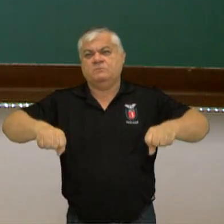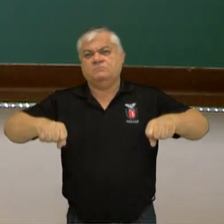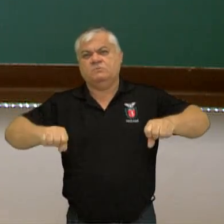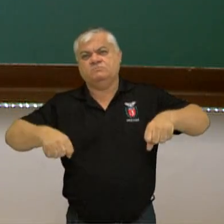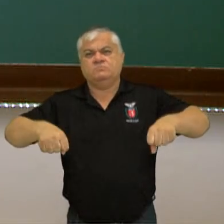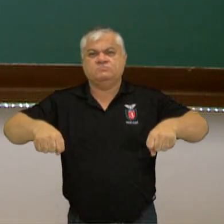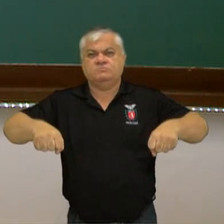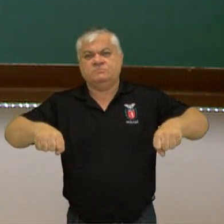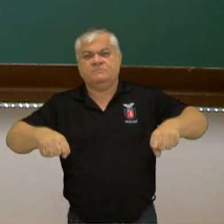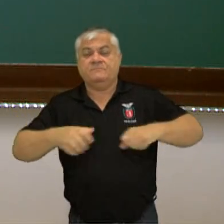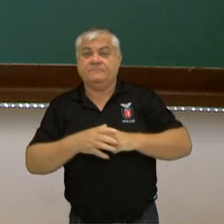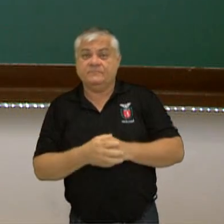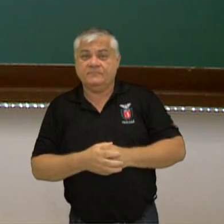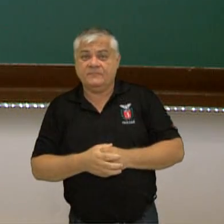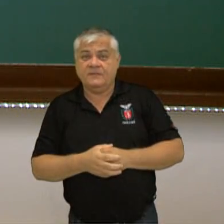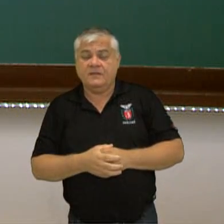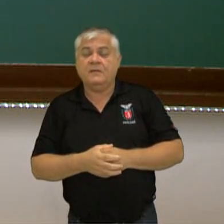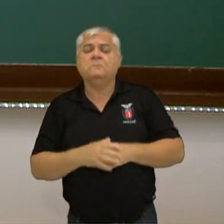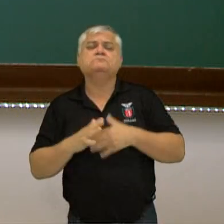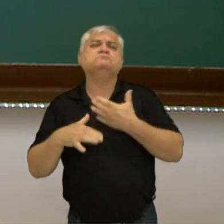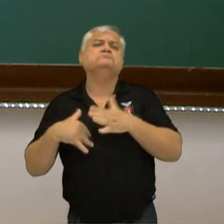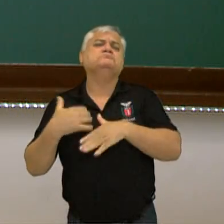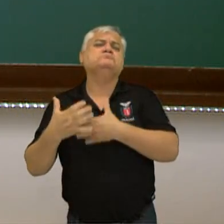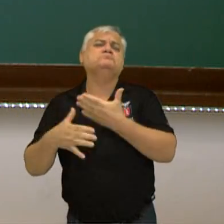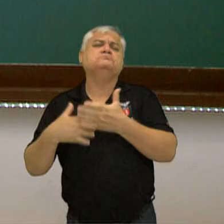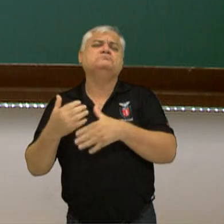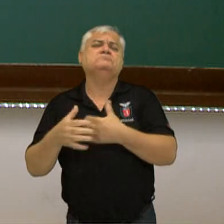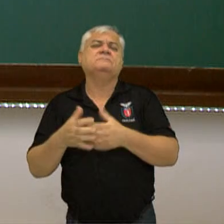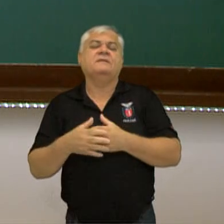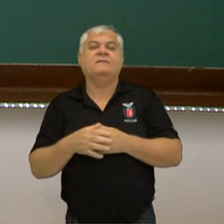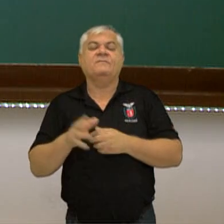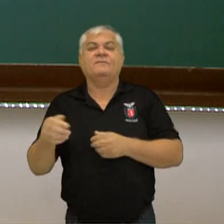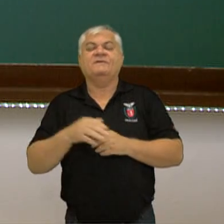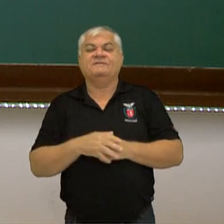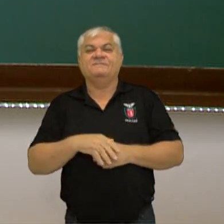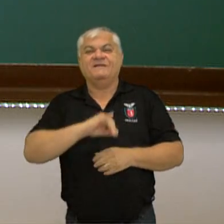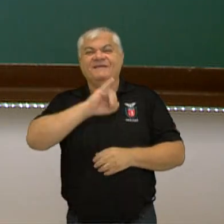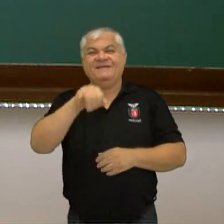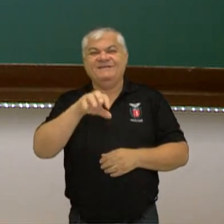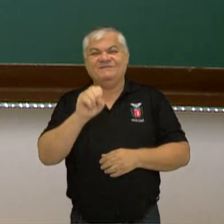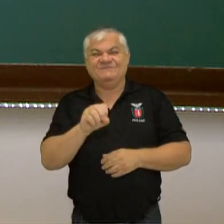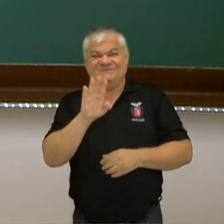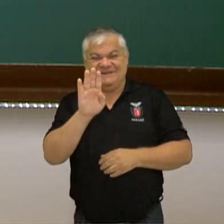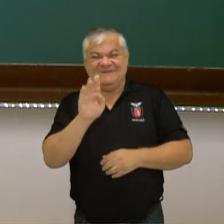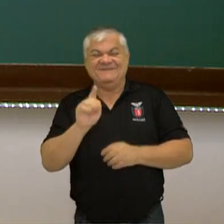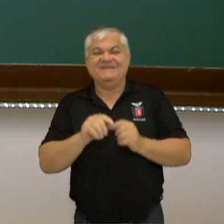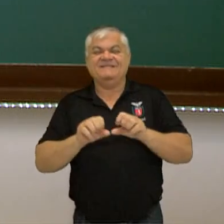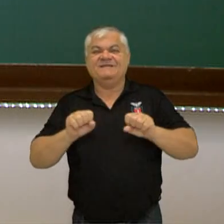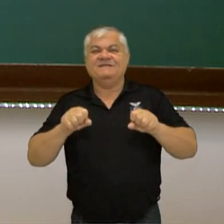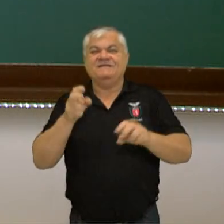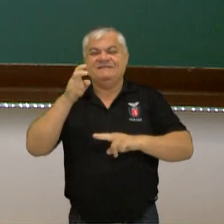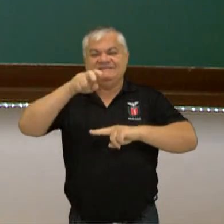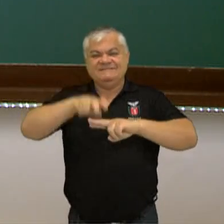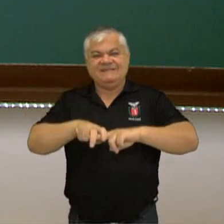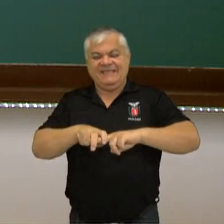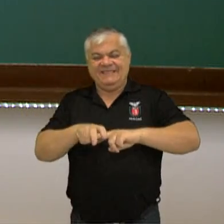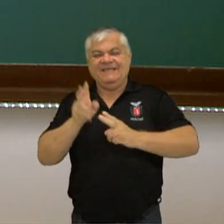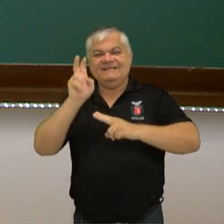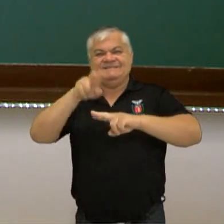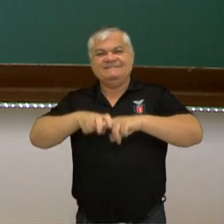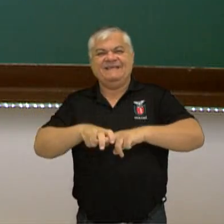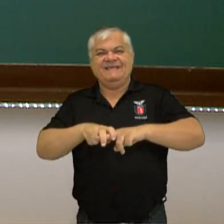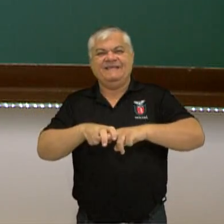bicicleta, num cavalo. Quando surgiram as lambretinhas, as joggings, você anda sentado. Foi uma mudança